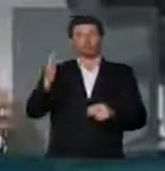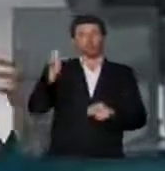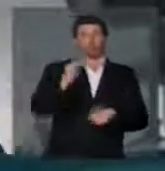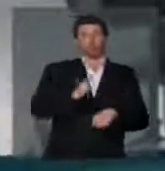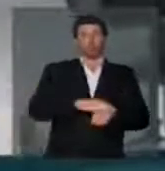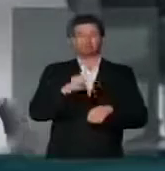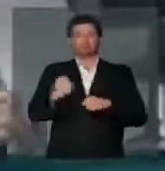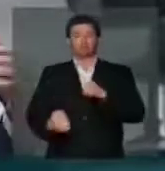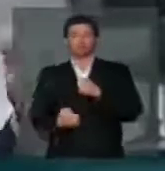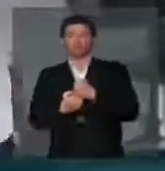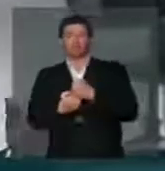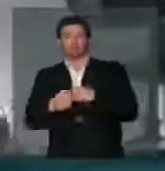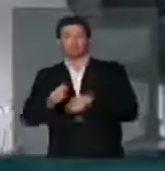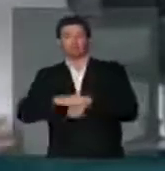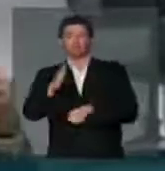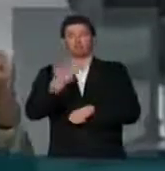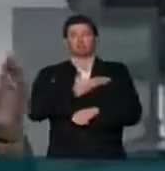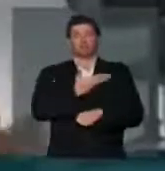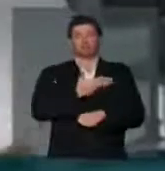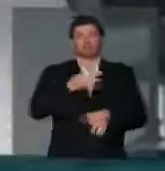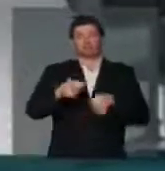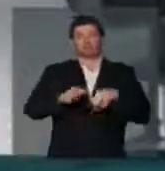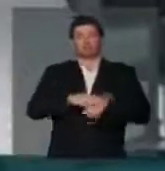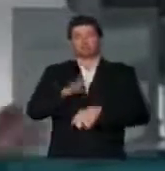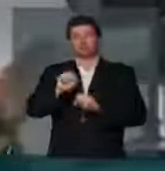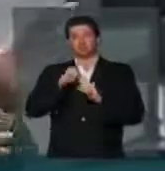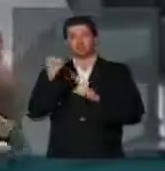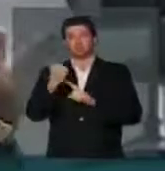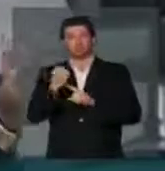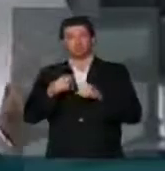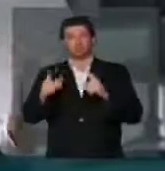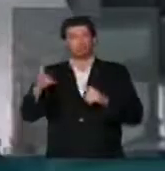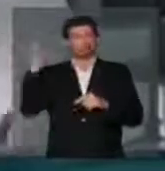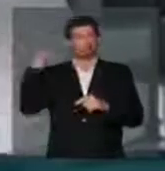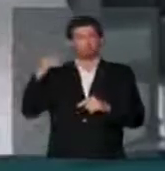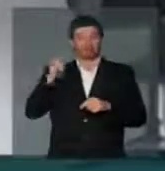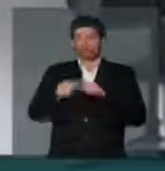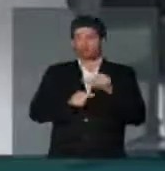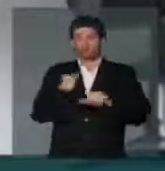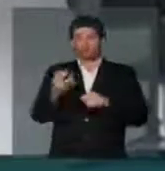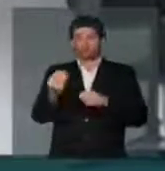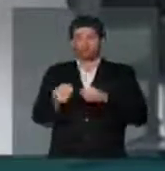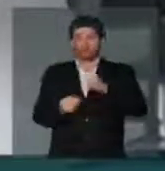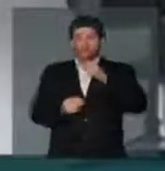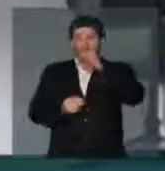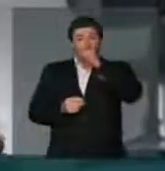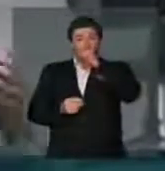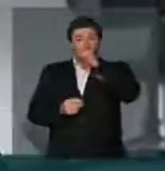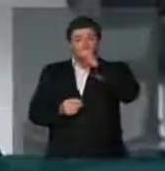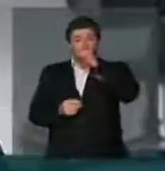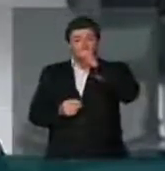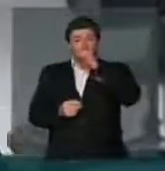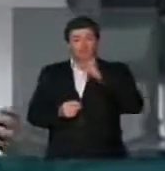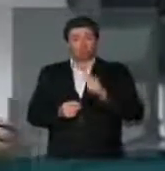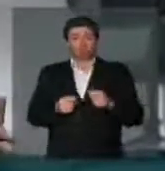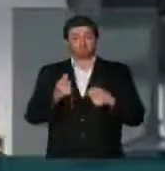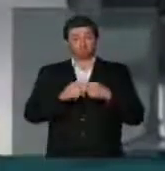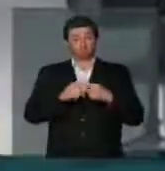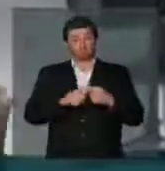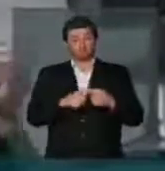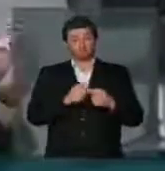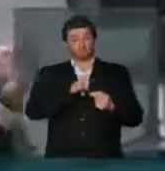mais solidário, mais fraterno, de mais justiça social. Mas o passado é o que mais muda, porque o governo